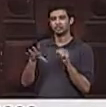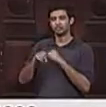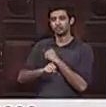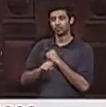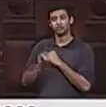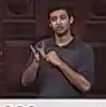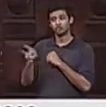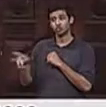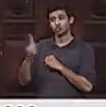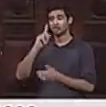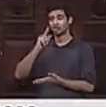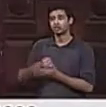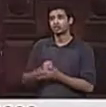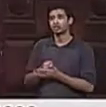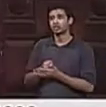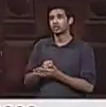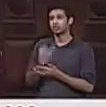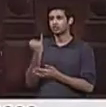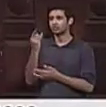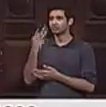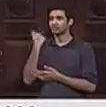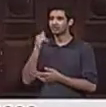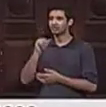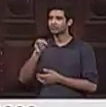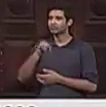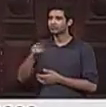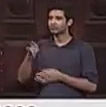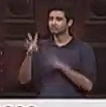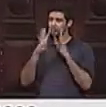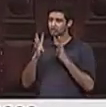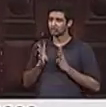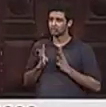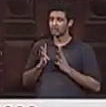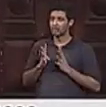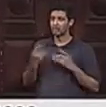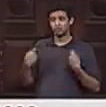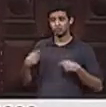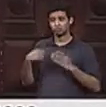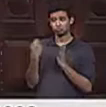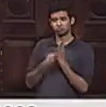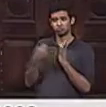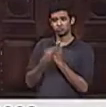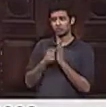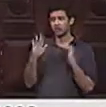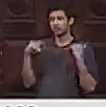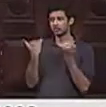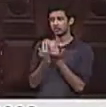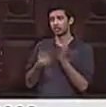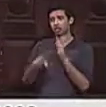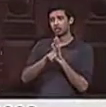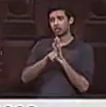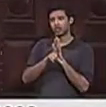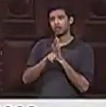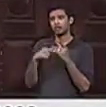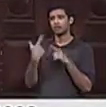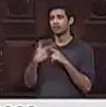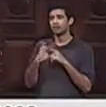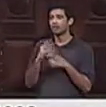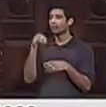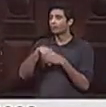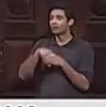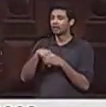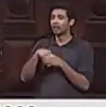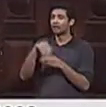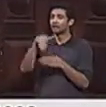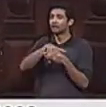para você que nos assiste, que nos segue pelas redes sociais, é preciso pressionar a Assembleia Legislativa para colocar em votação a proposta